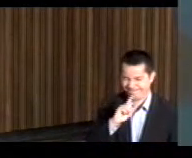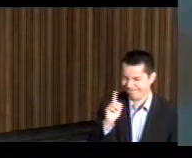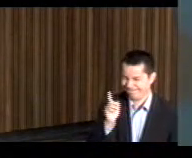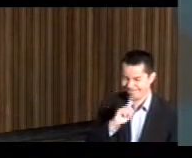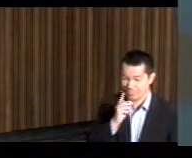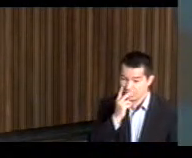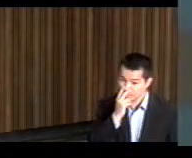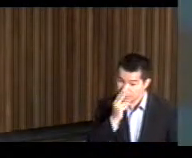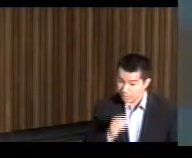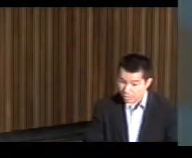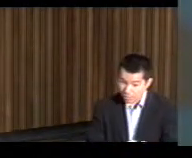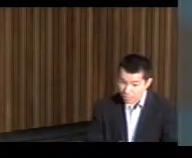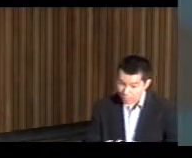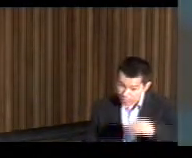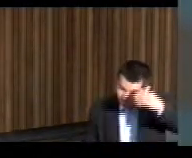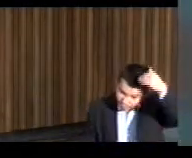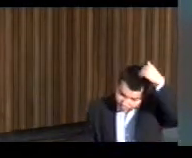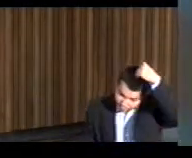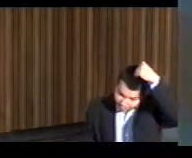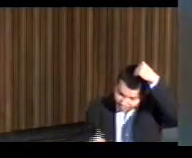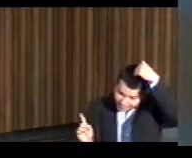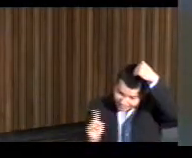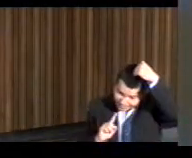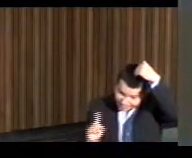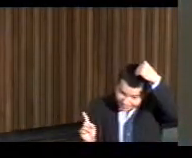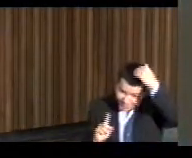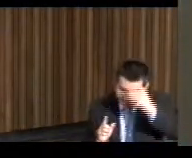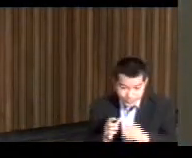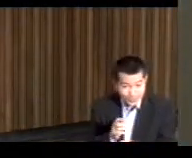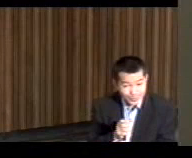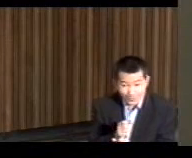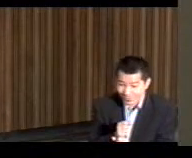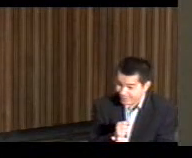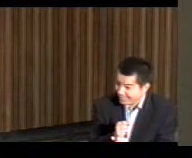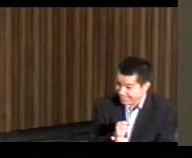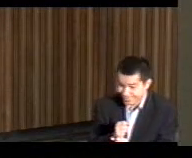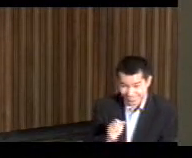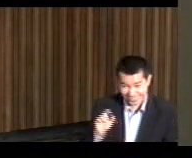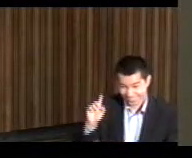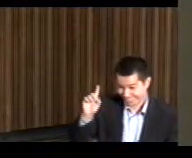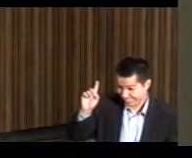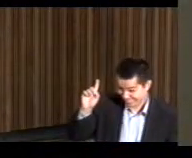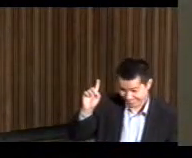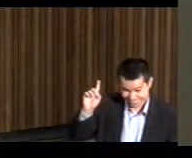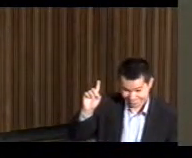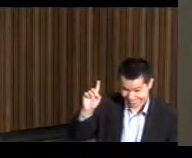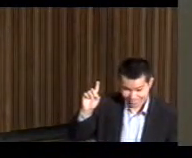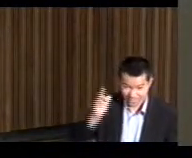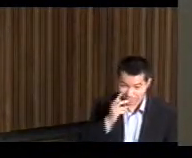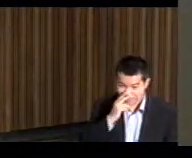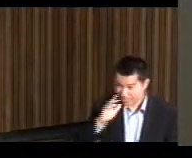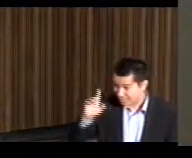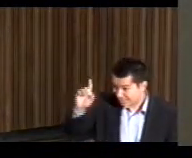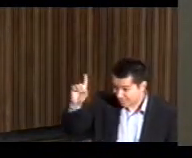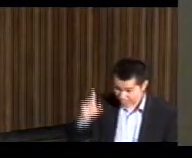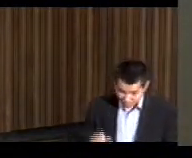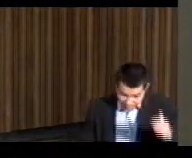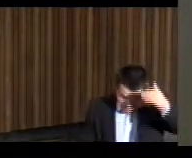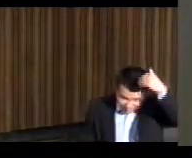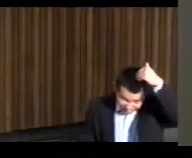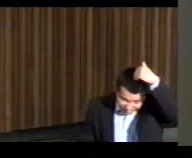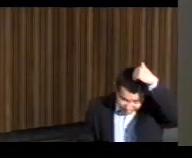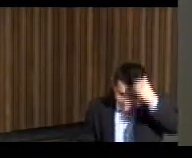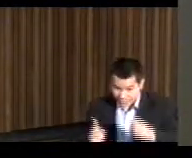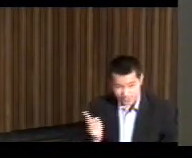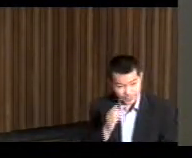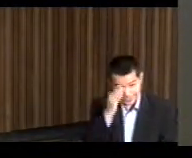não funcionou, e ele está lutando com ele mesmo. E é tão interessante que Deus, que lê os nossos pensamentos, porque Ele é o